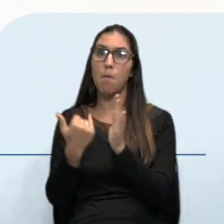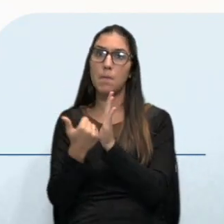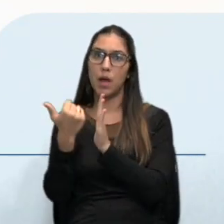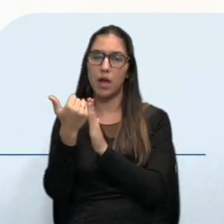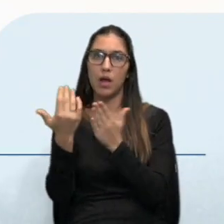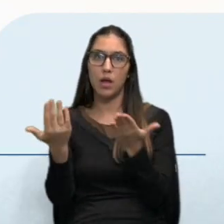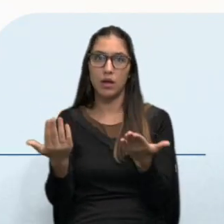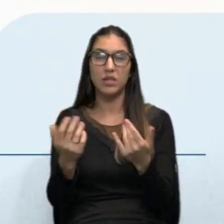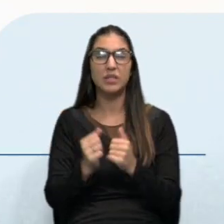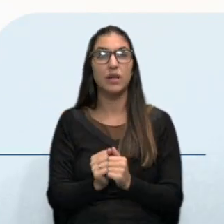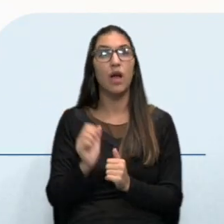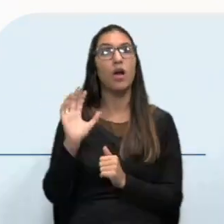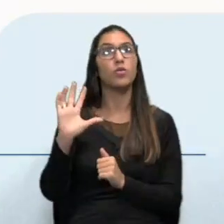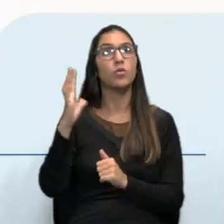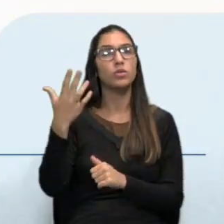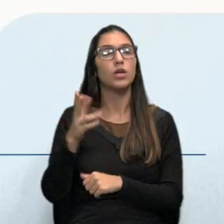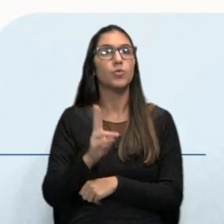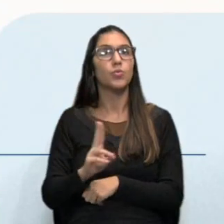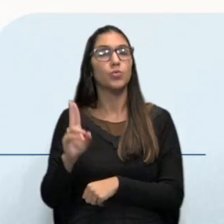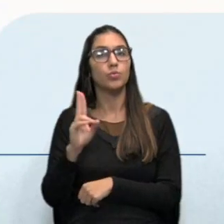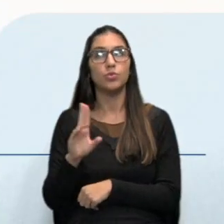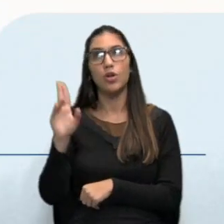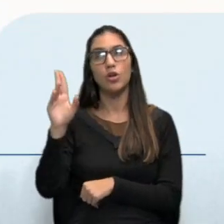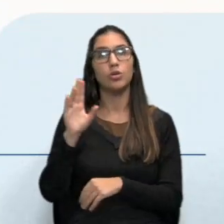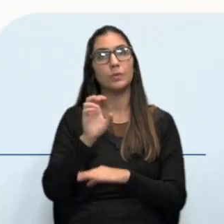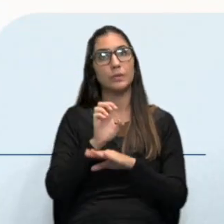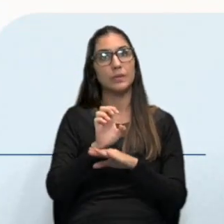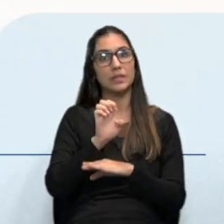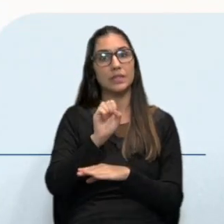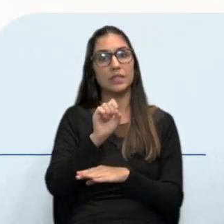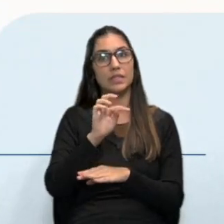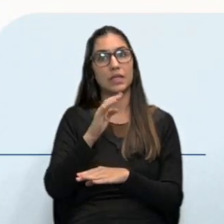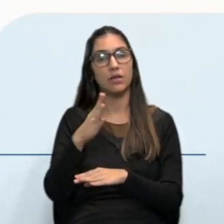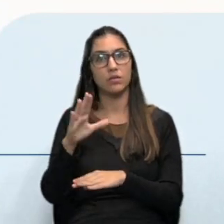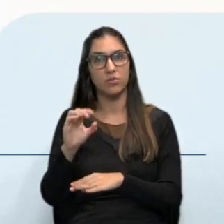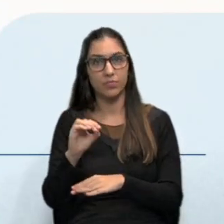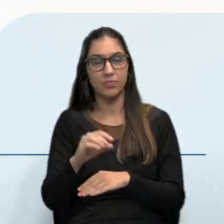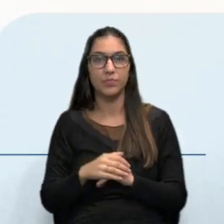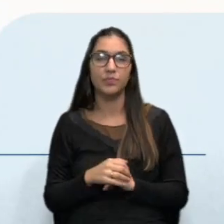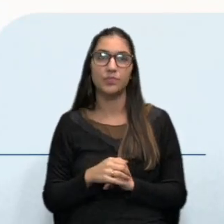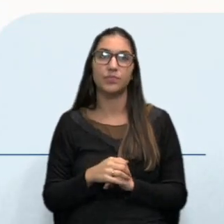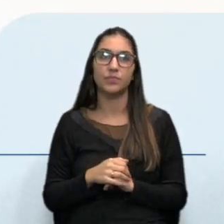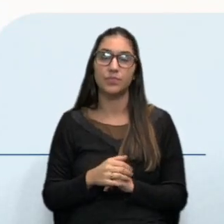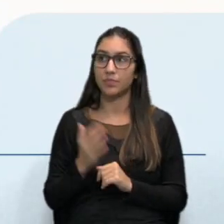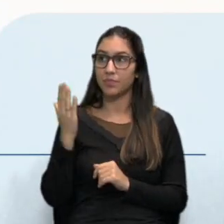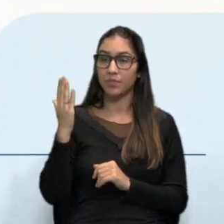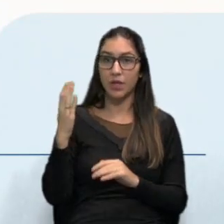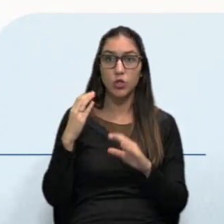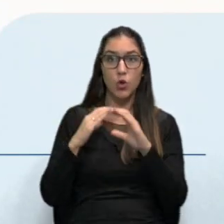caso, ocorre através dessa estação radiobase, dessa ERB. Essa comunicação pode ser por